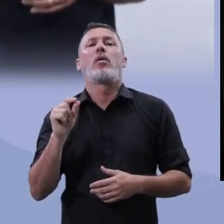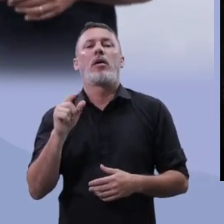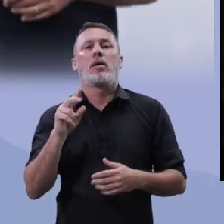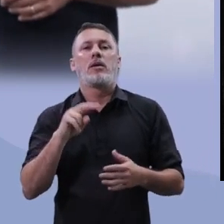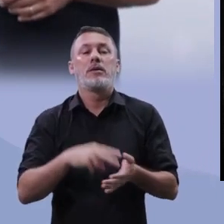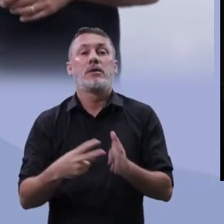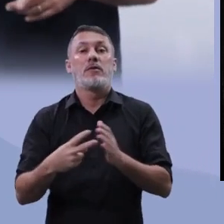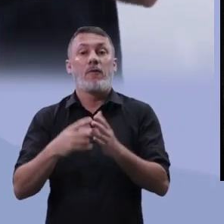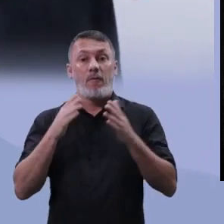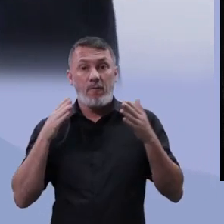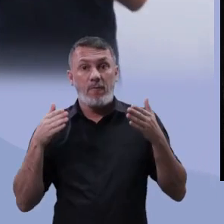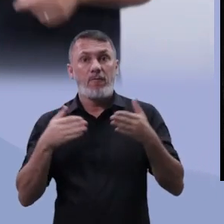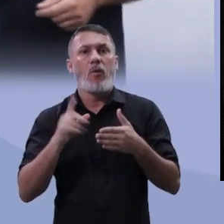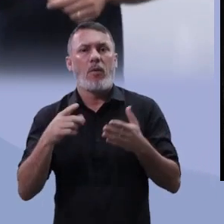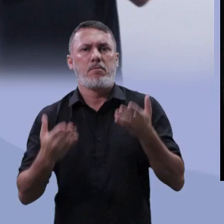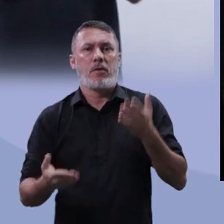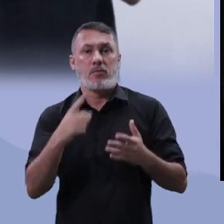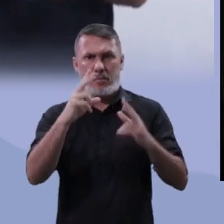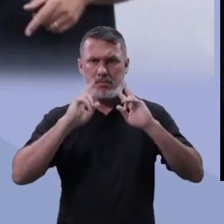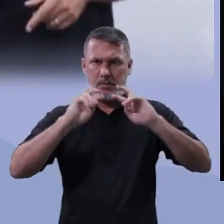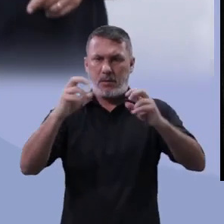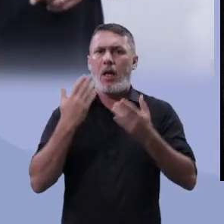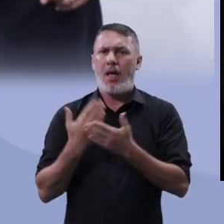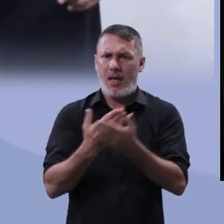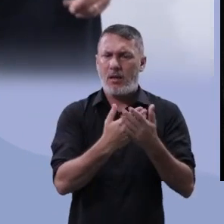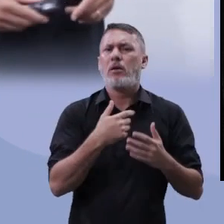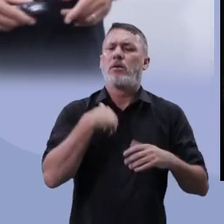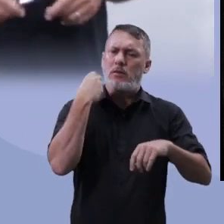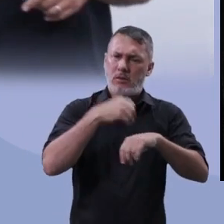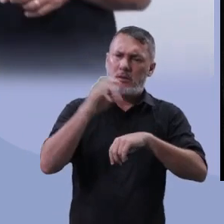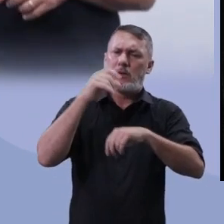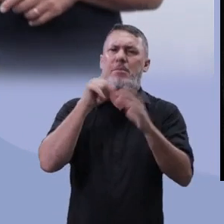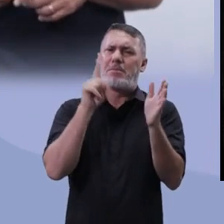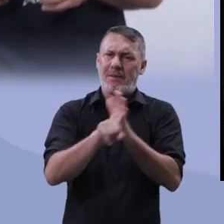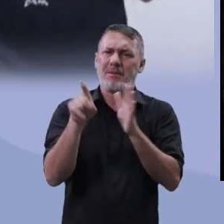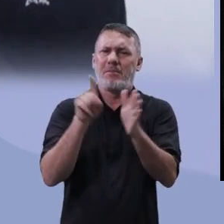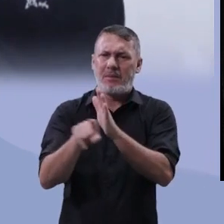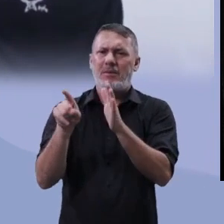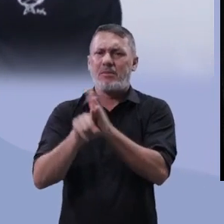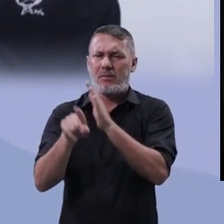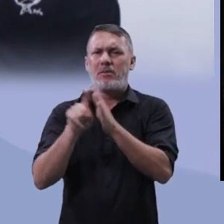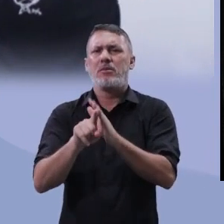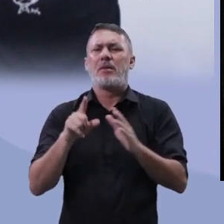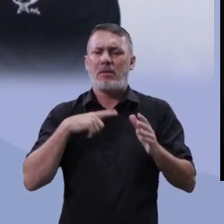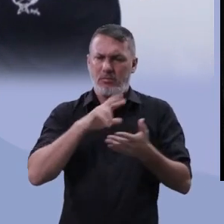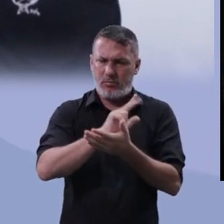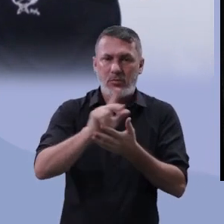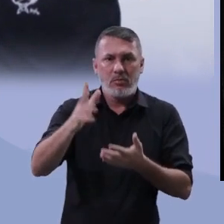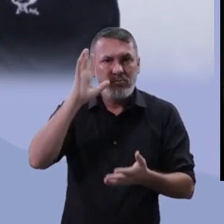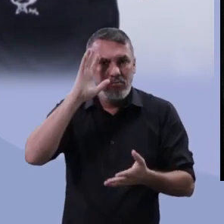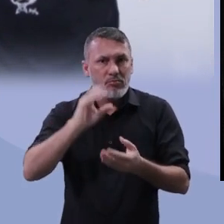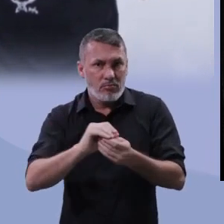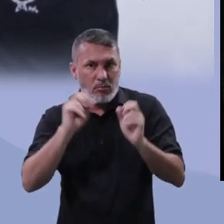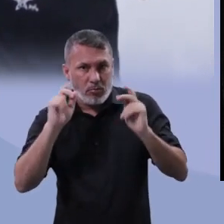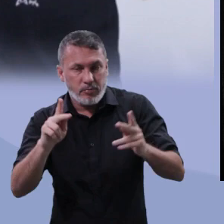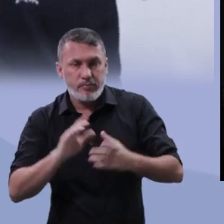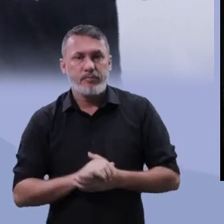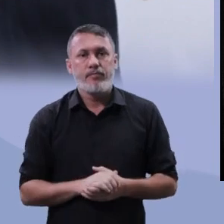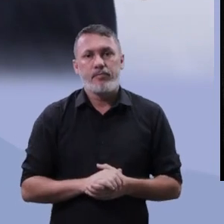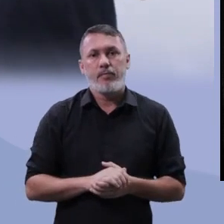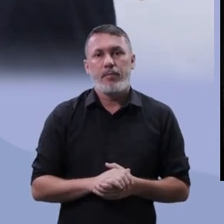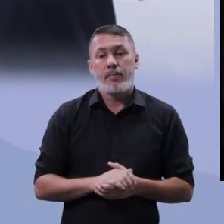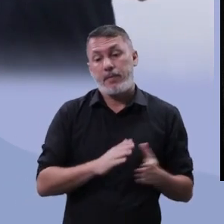consideração os pesos. Não, se você acompanhar as nossas aulas aqui, você vai ver um monte de questão aqui de média ponderada. Pegou a visão, meu